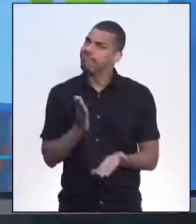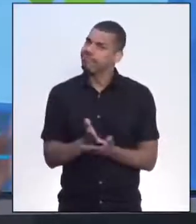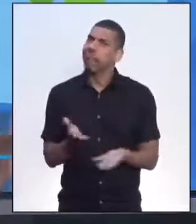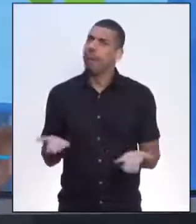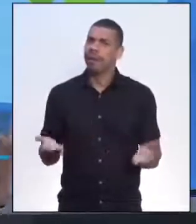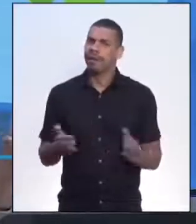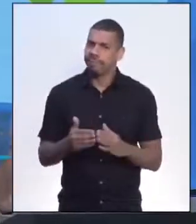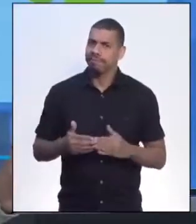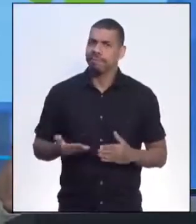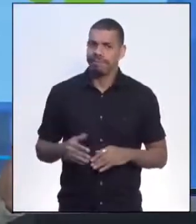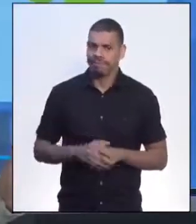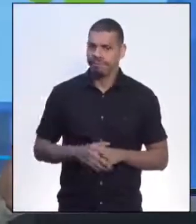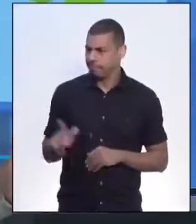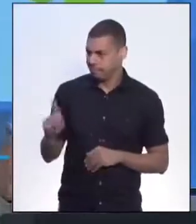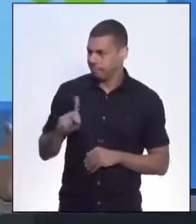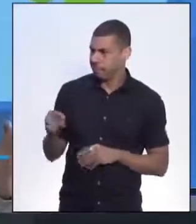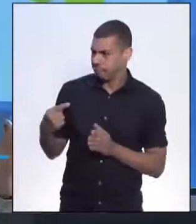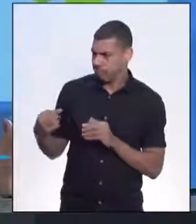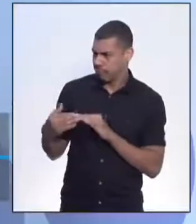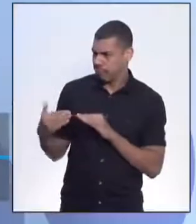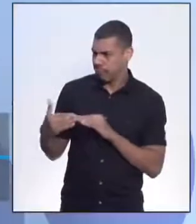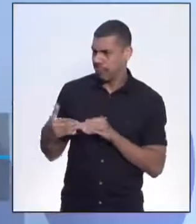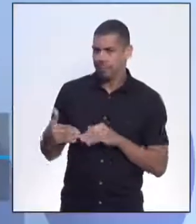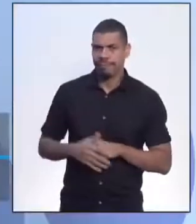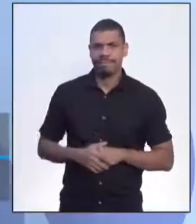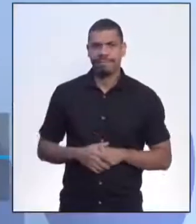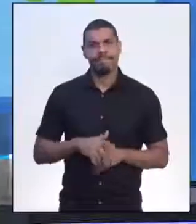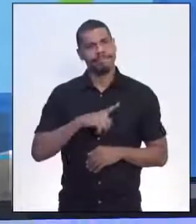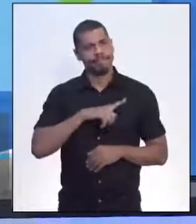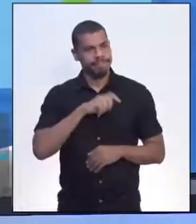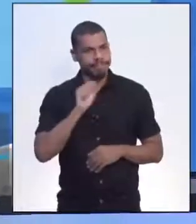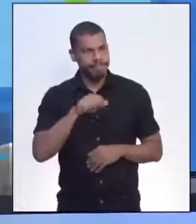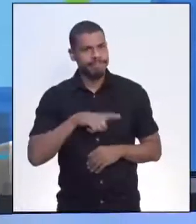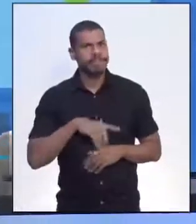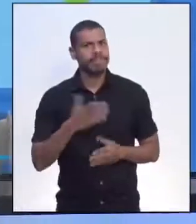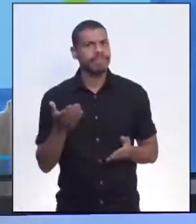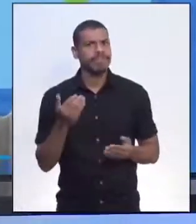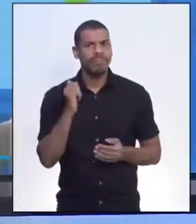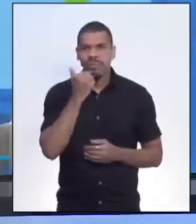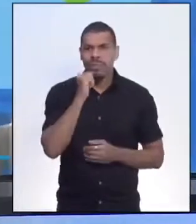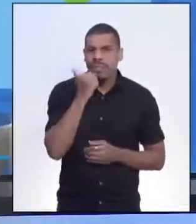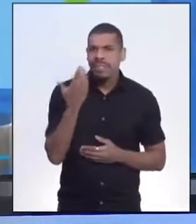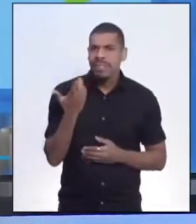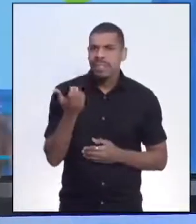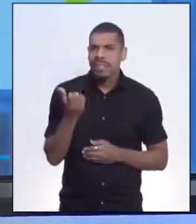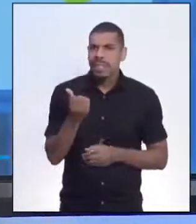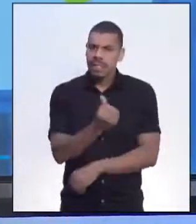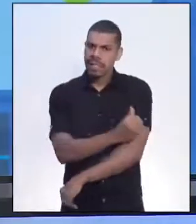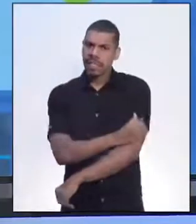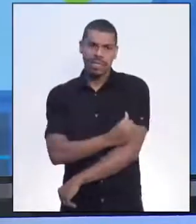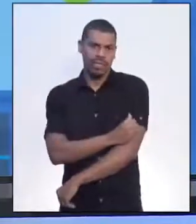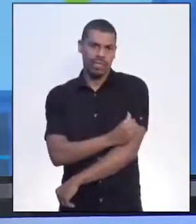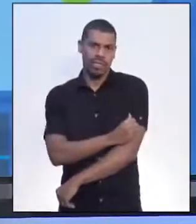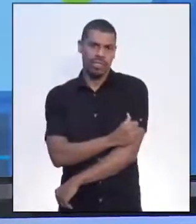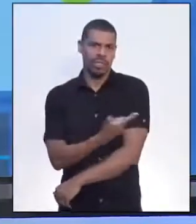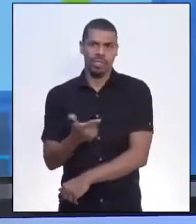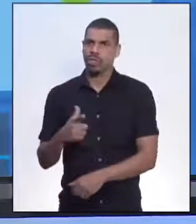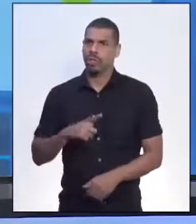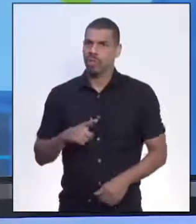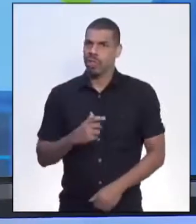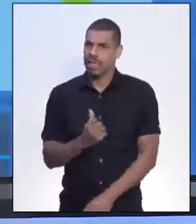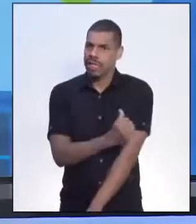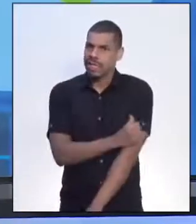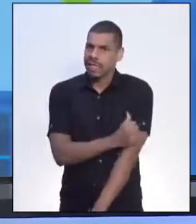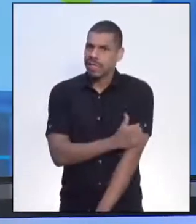essa fala, não é, Ed? Sim, sim, tem a Né? tradução, né? Olha, eu dou aula de ciências no 6º ano. Eu não sou professora de